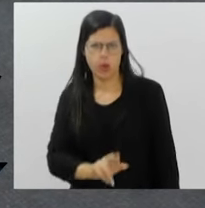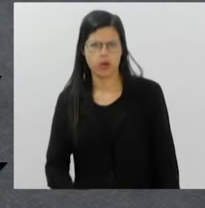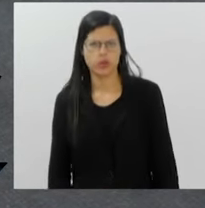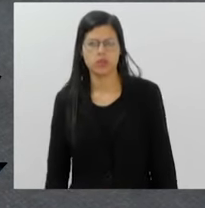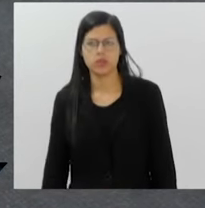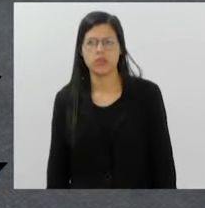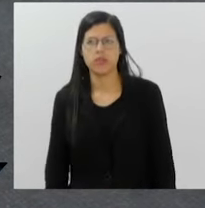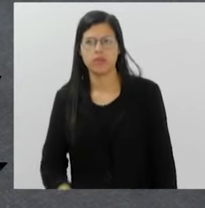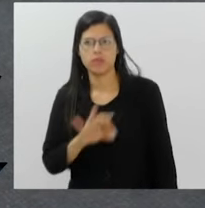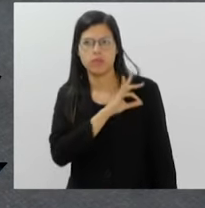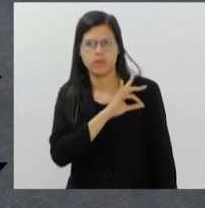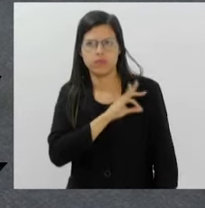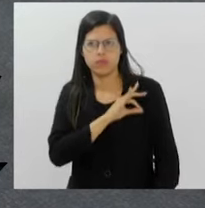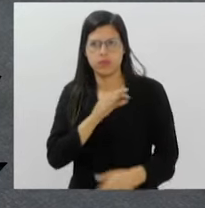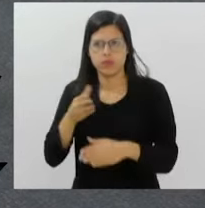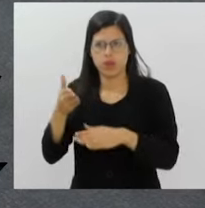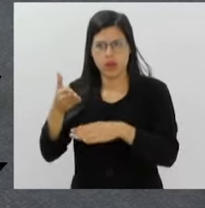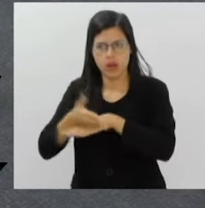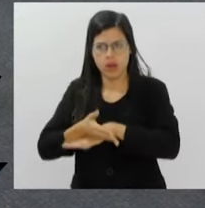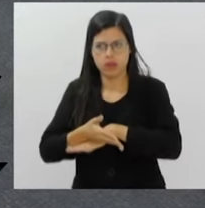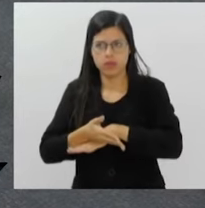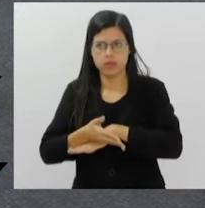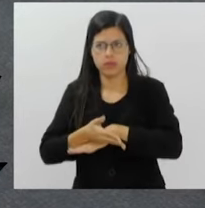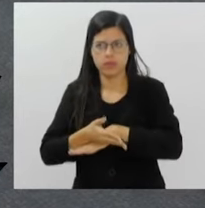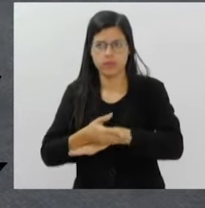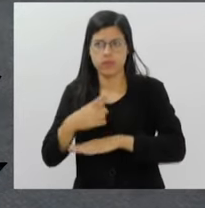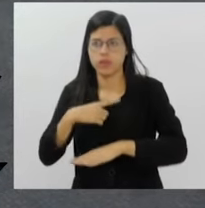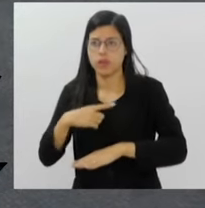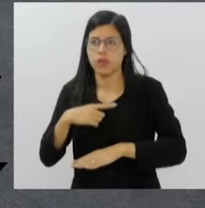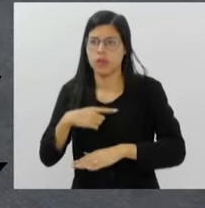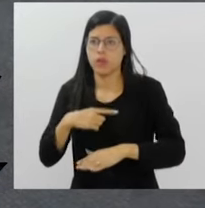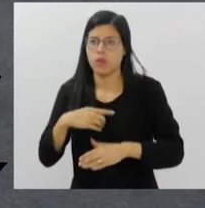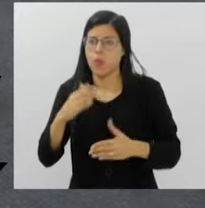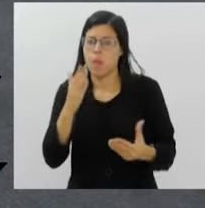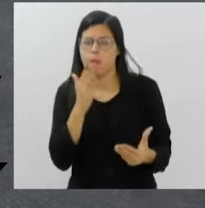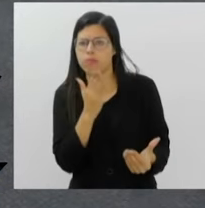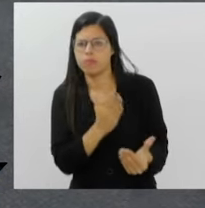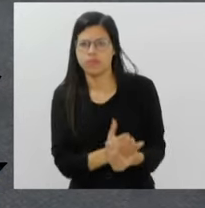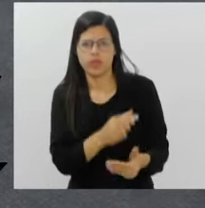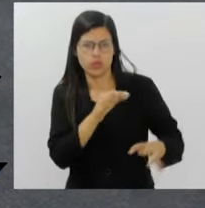Quando a polícia entrou fazendo uma incursão, veio uma determinação para que se retirassem.